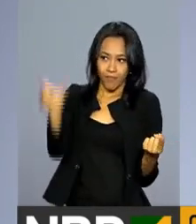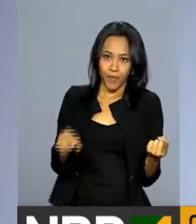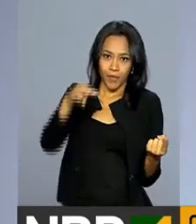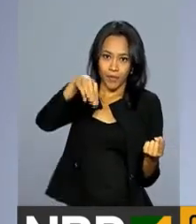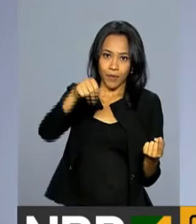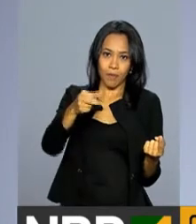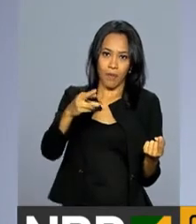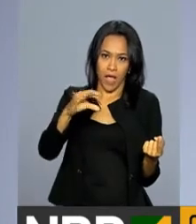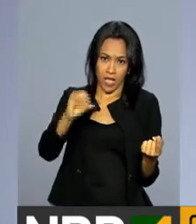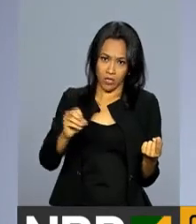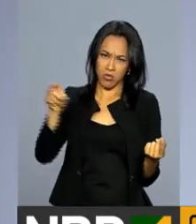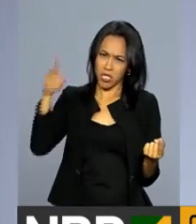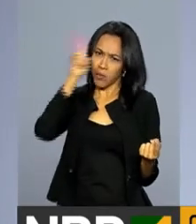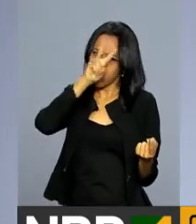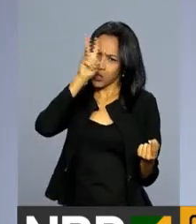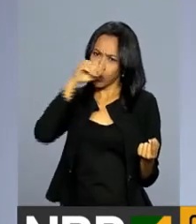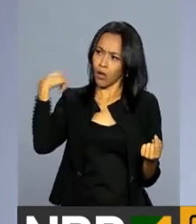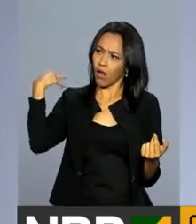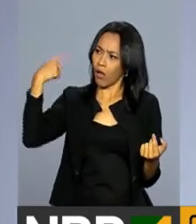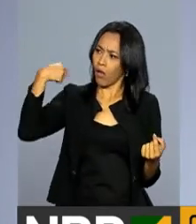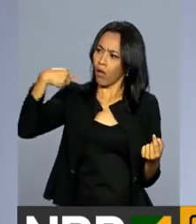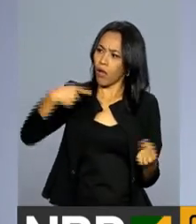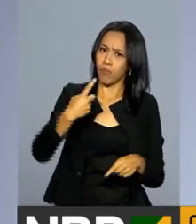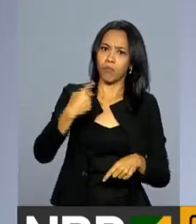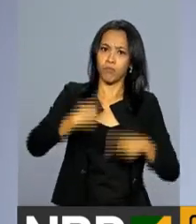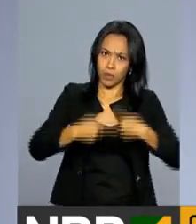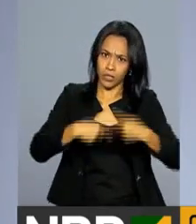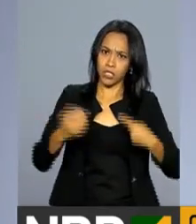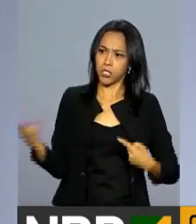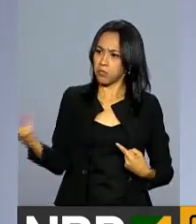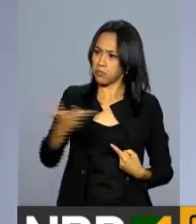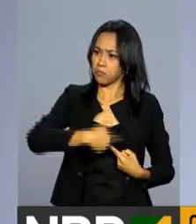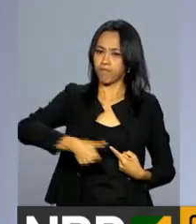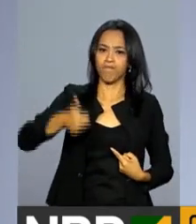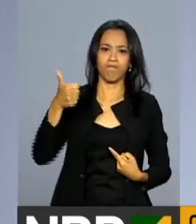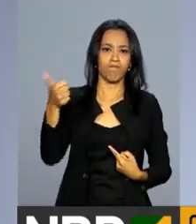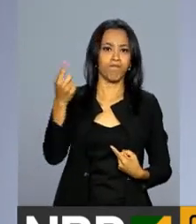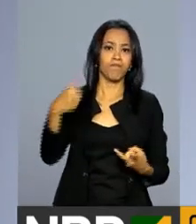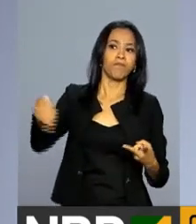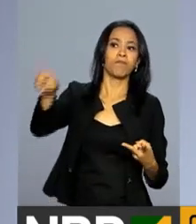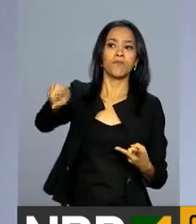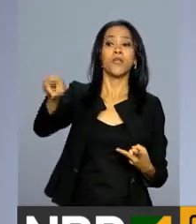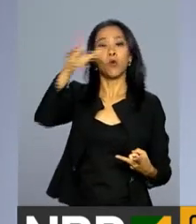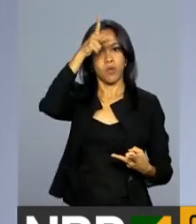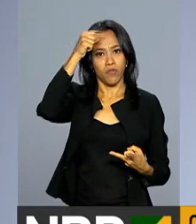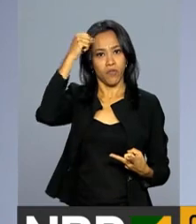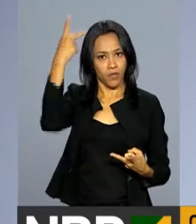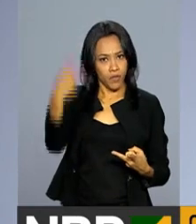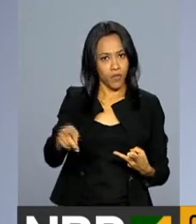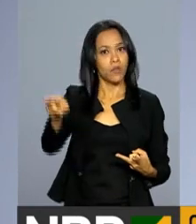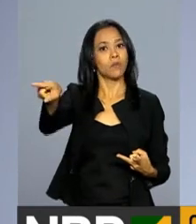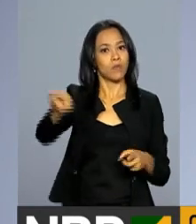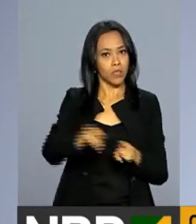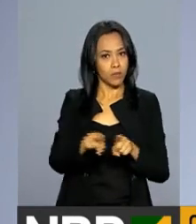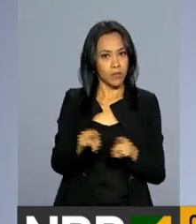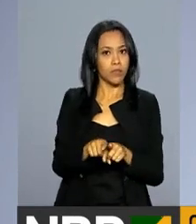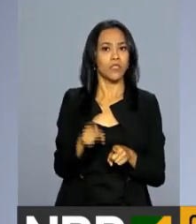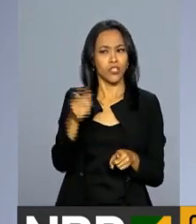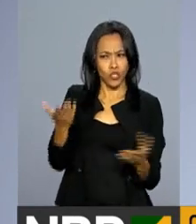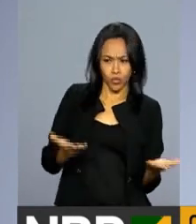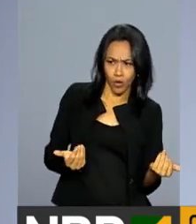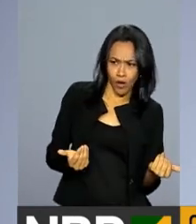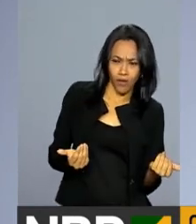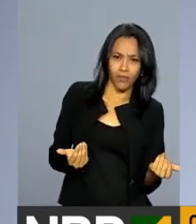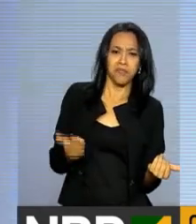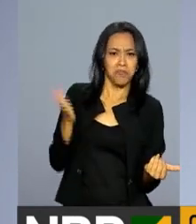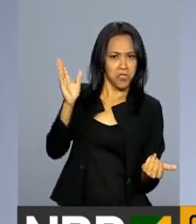que tem uma história política extraordinária como de igual maneira prestigiada pelo prefeito covas que de igual maneira embora jovem